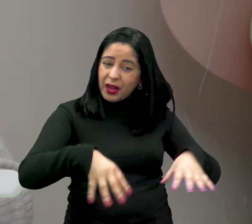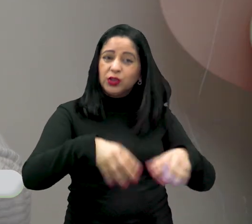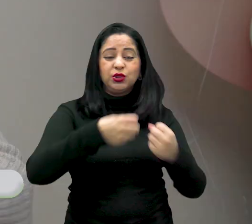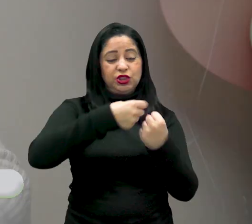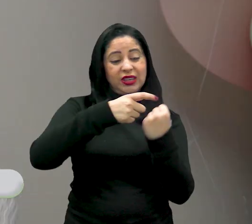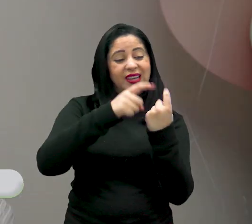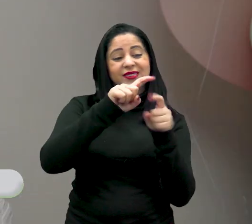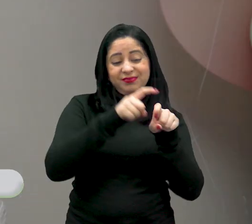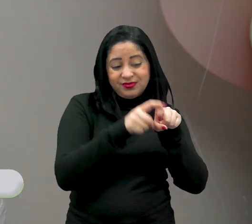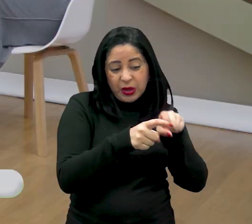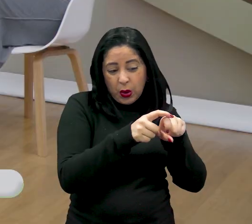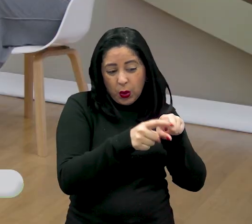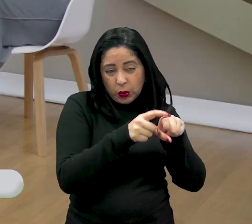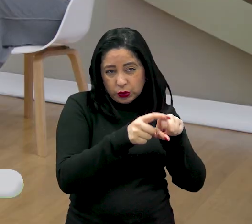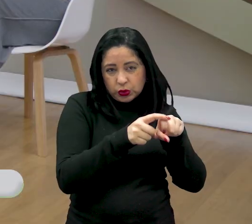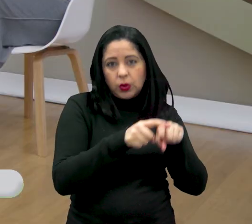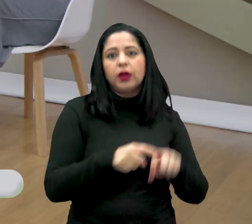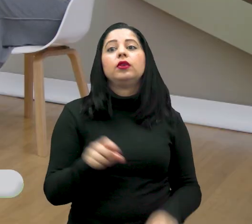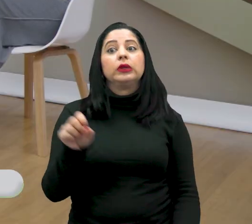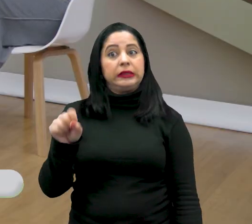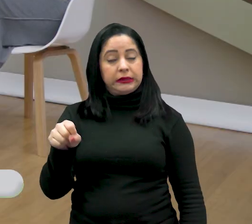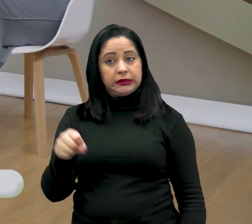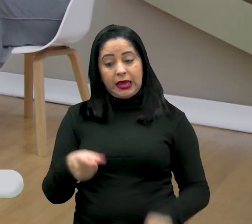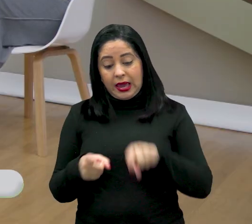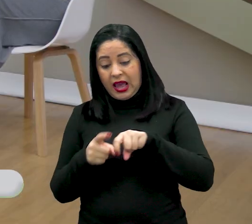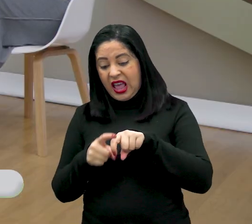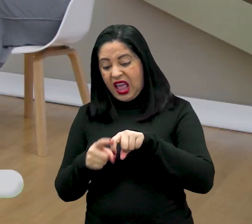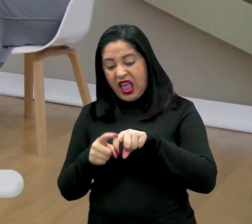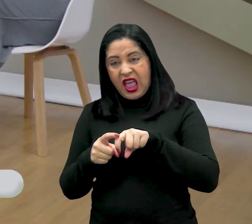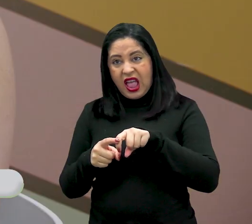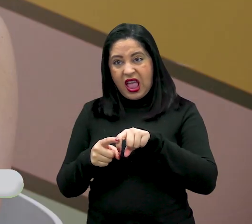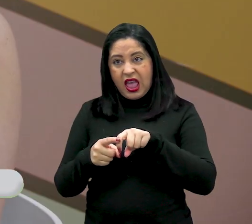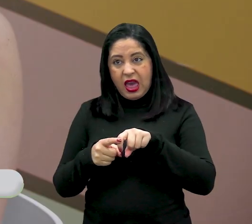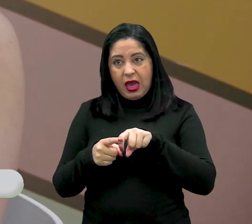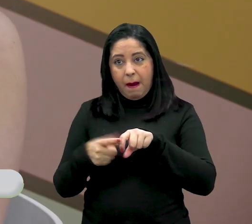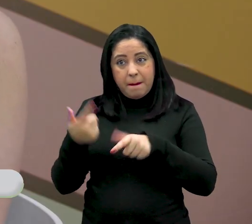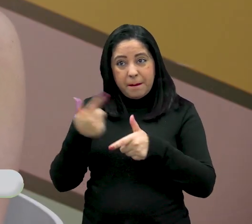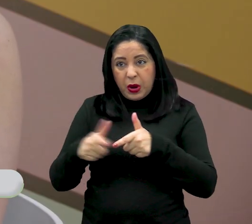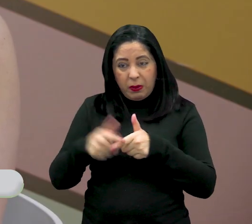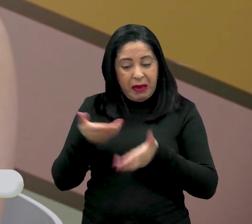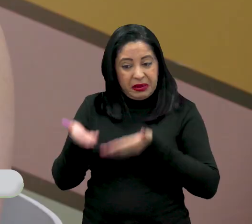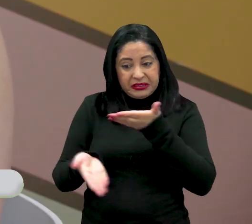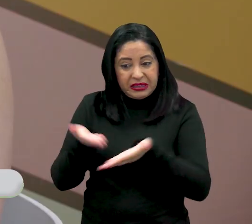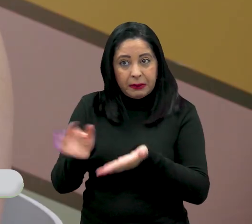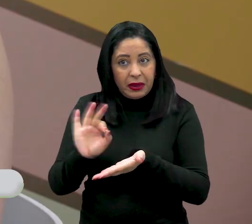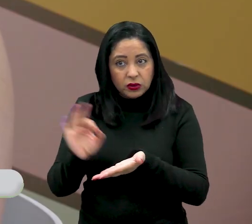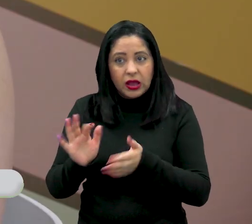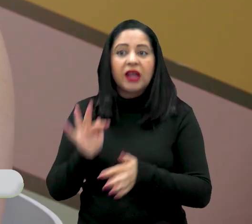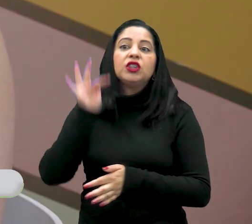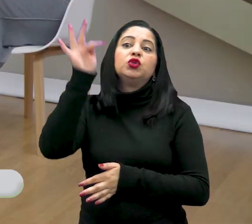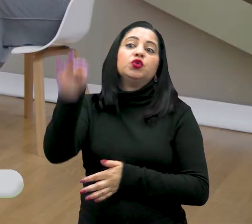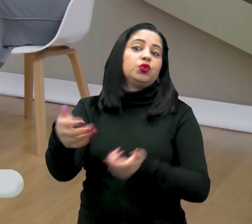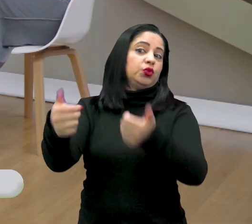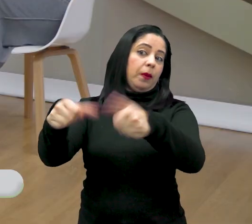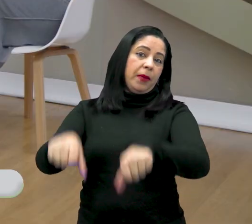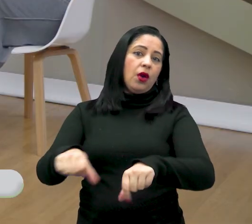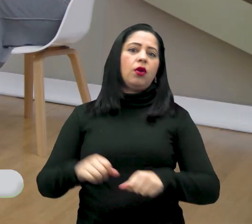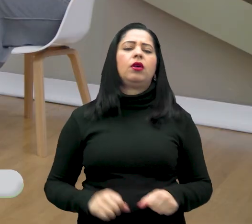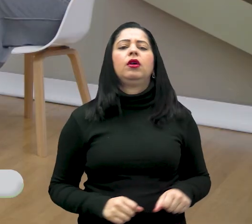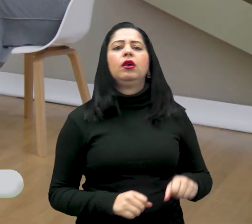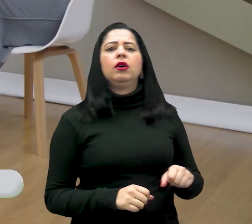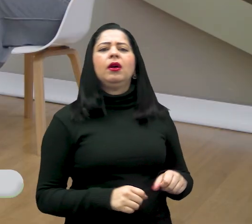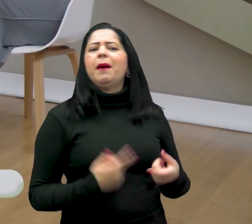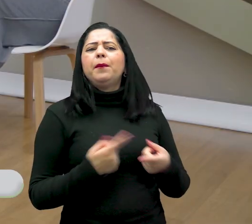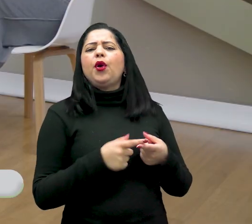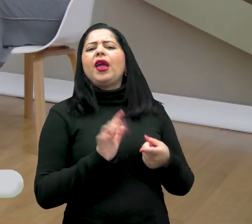pode se tornar um problema. Exatamente. Uma lesão no joelho não tratada pode levar a um problema maior no futuro. E essa lesão acontece de que